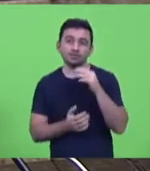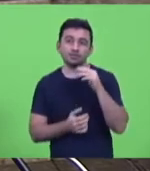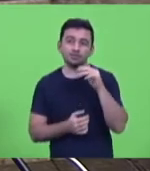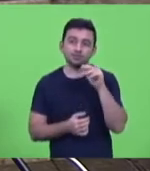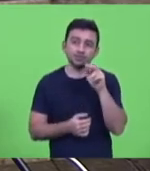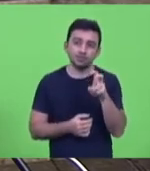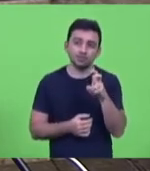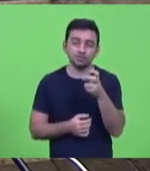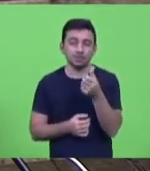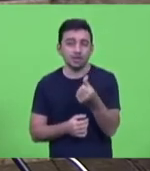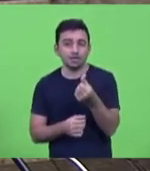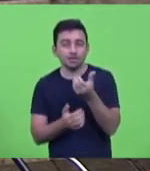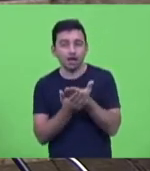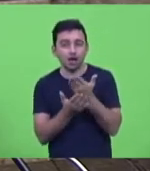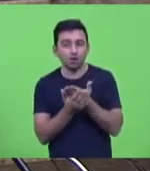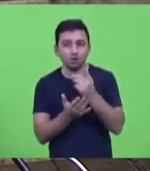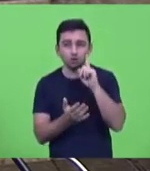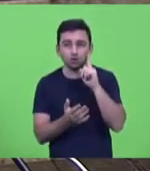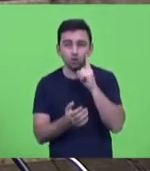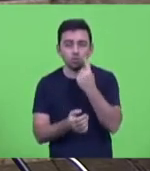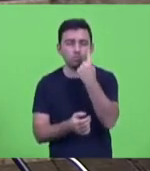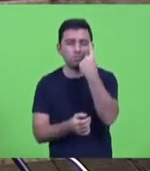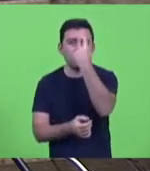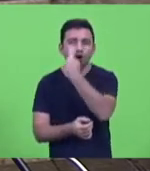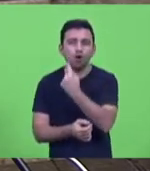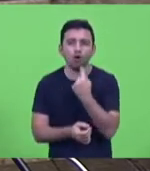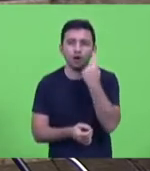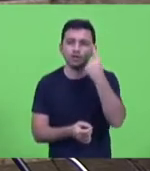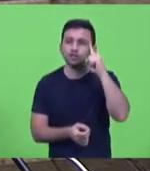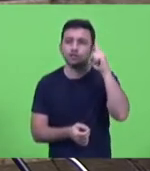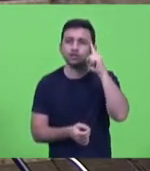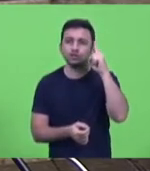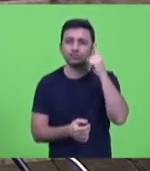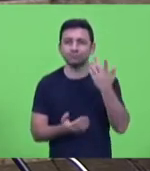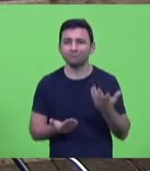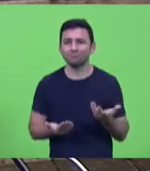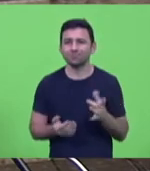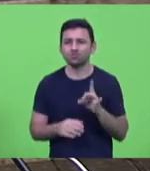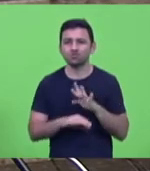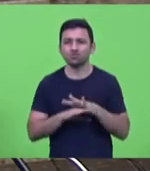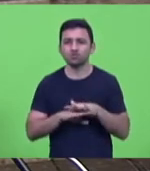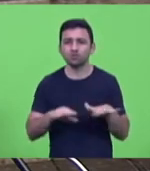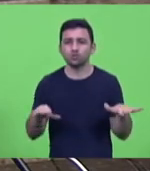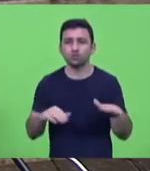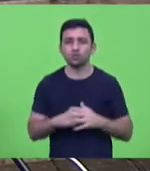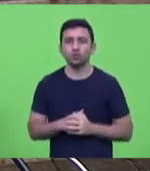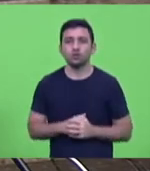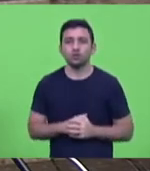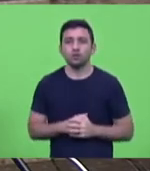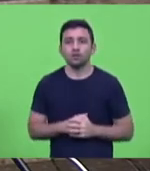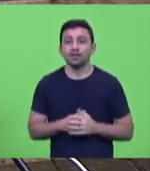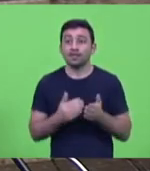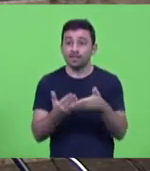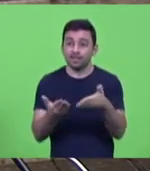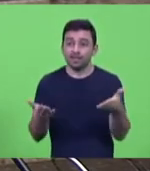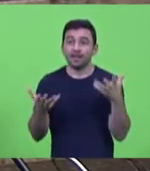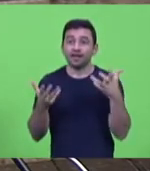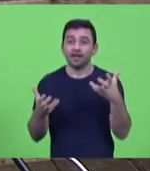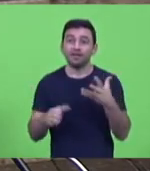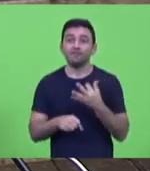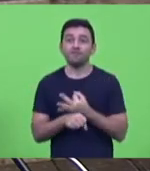aulas por dia, 1 a 2 horas por dia. Apenas isso. E o pior, eles estão querendo